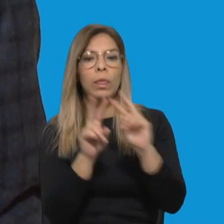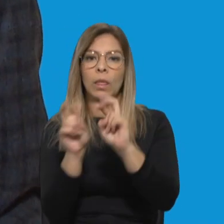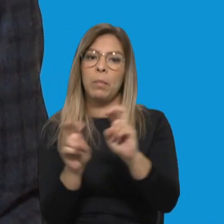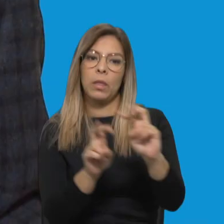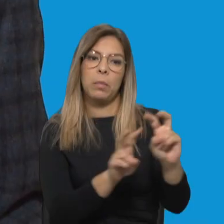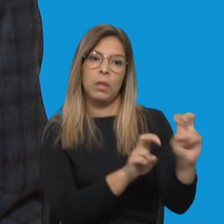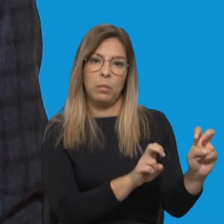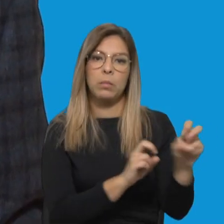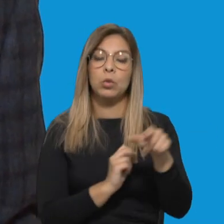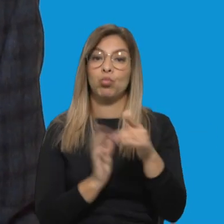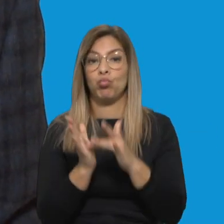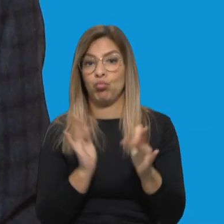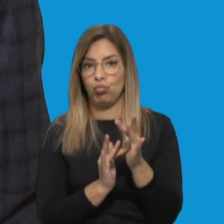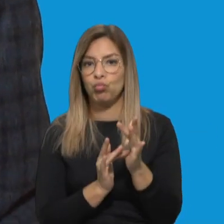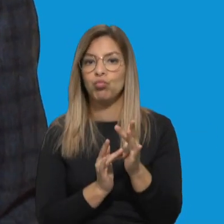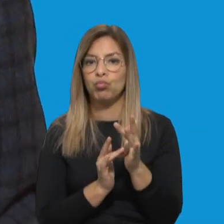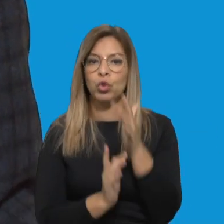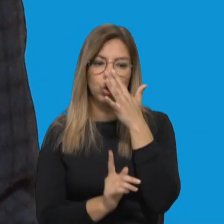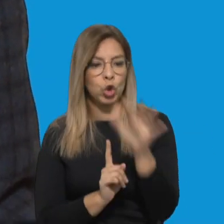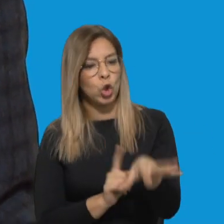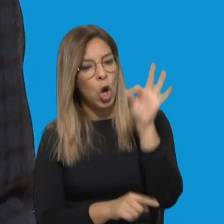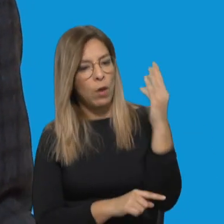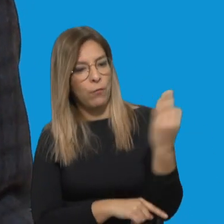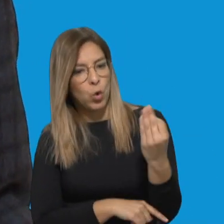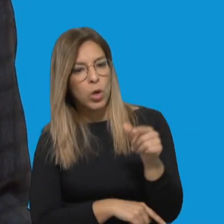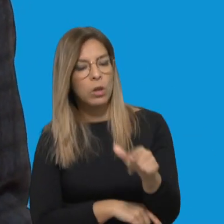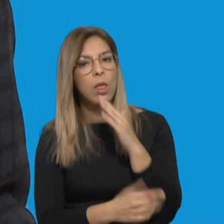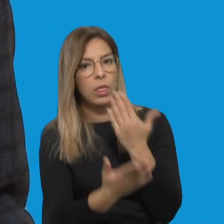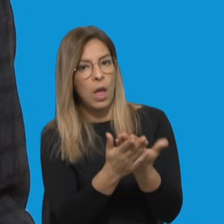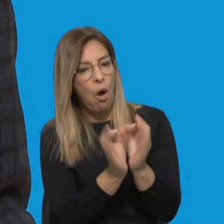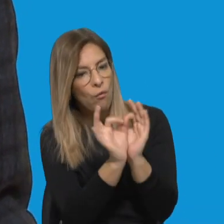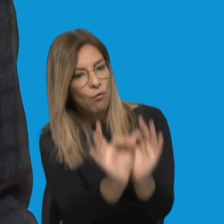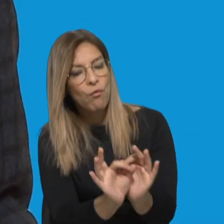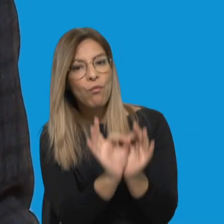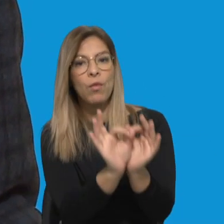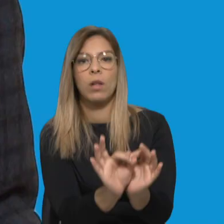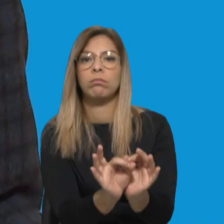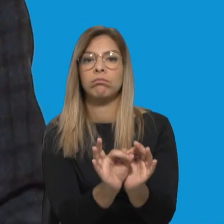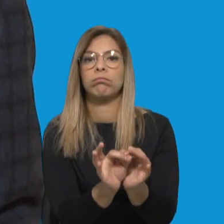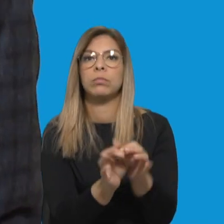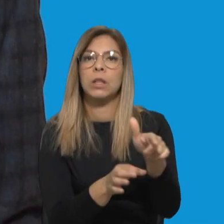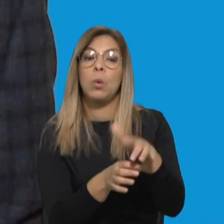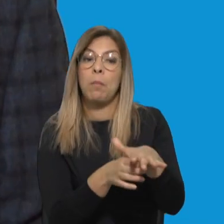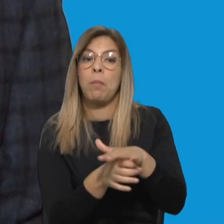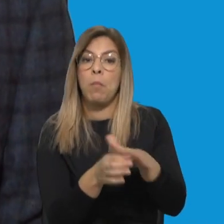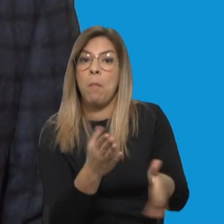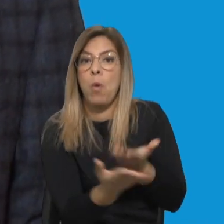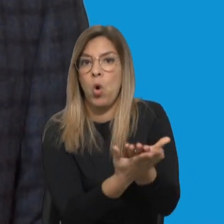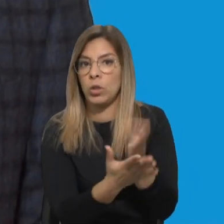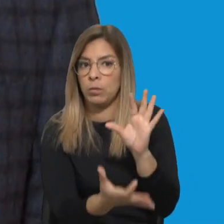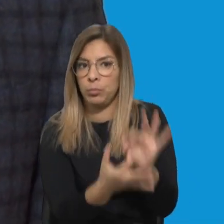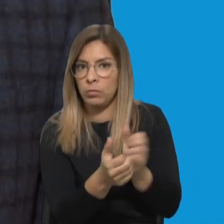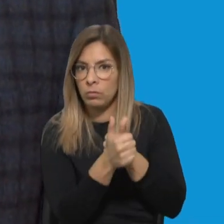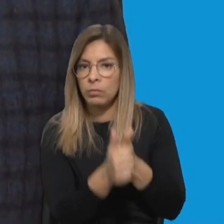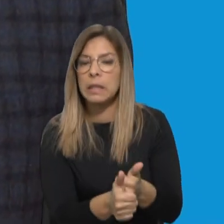Jesus escolheu e privilegiou nas propostas da sua mensagem, esta